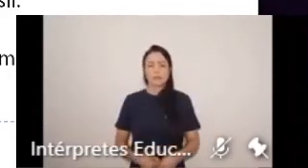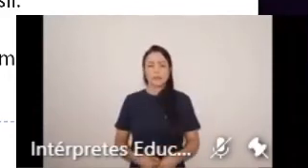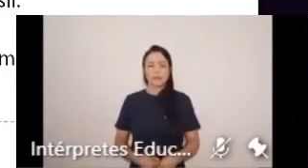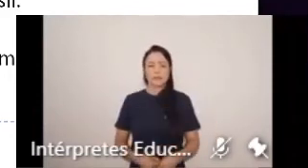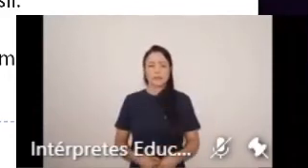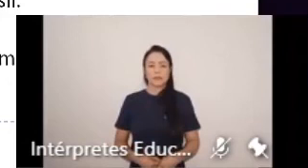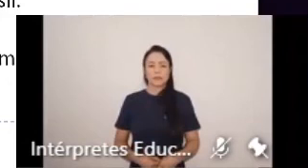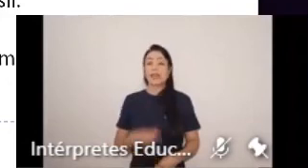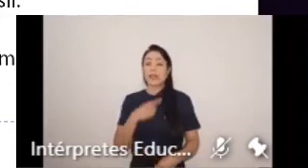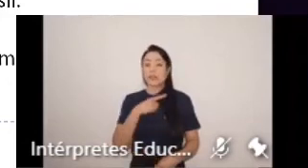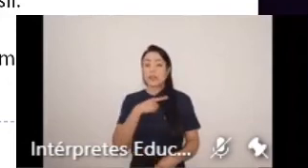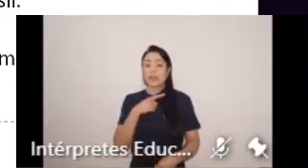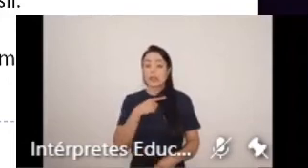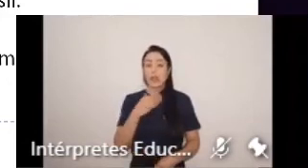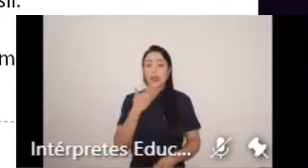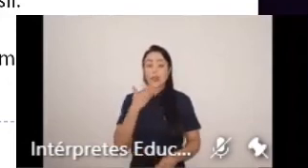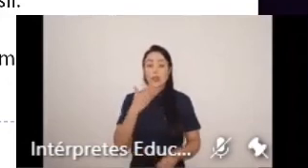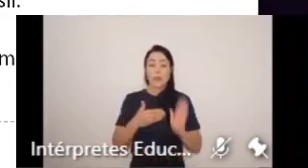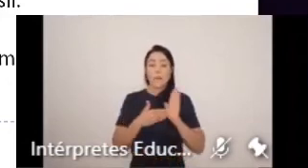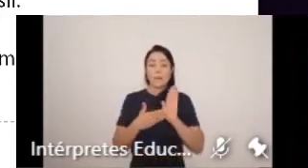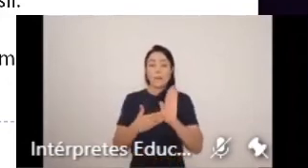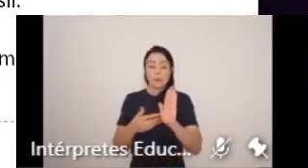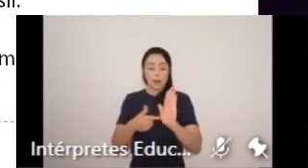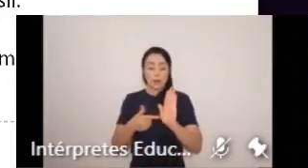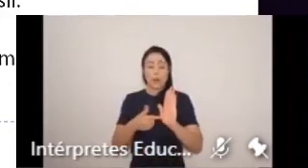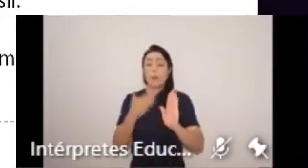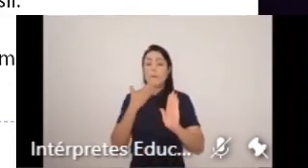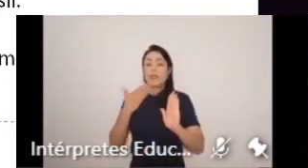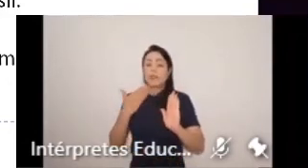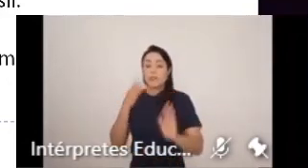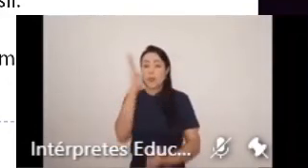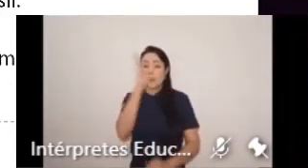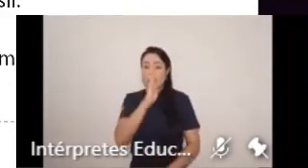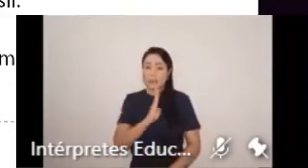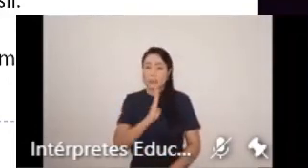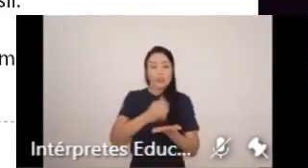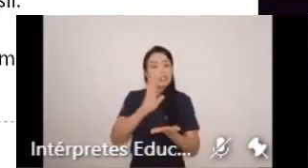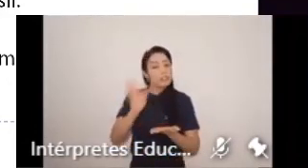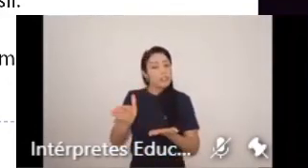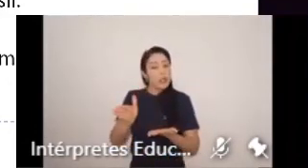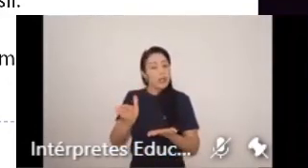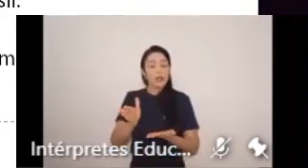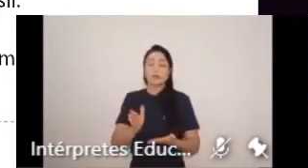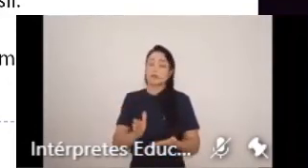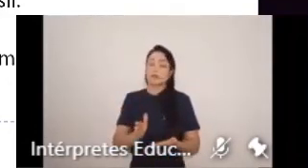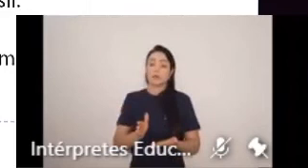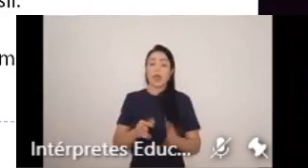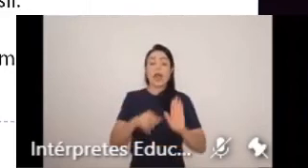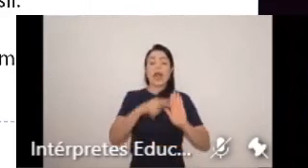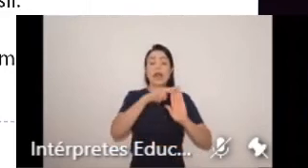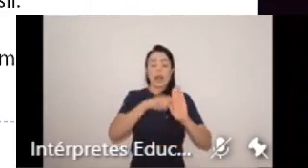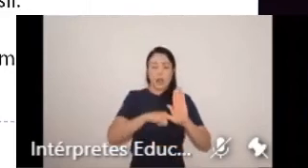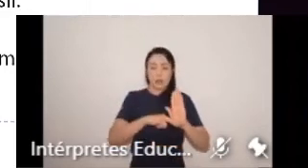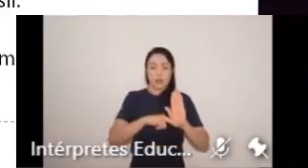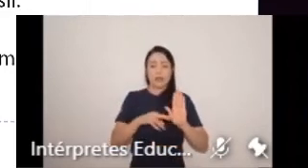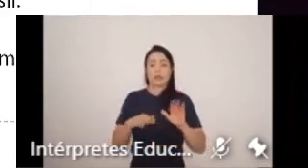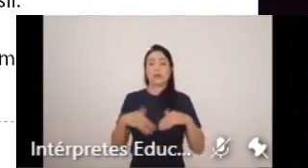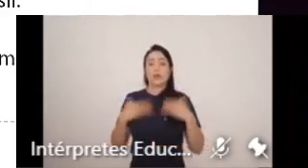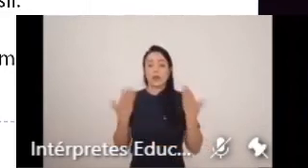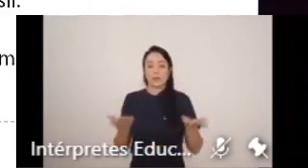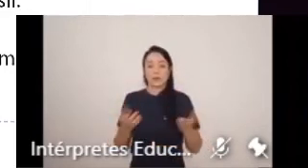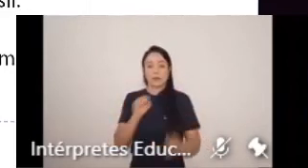de que houve pedido de registro no Brasil e assim por diante, e a regra estabelecida